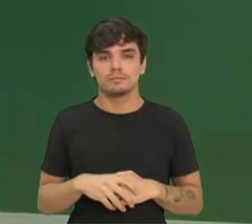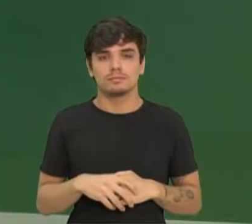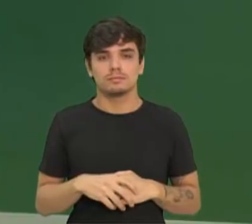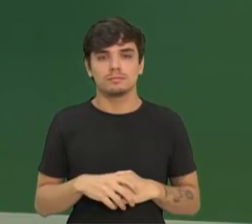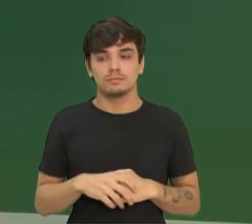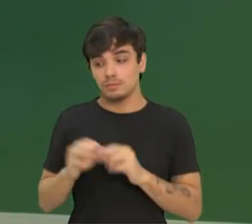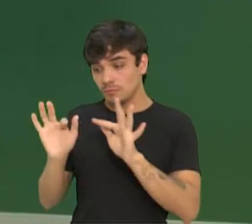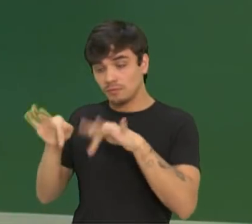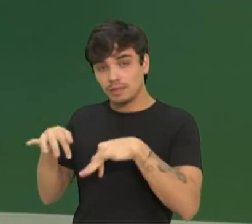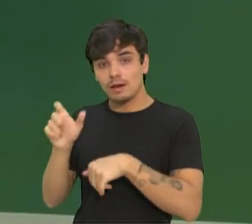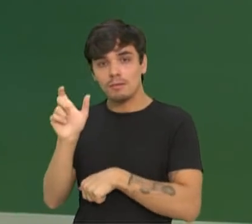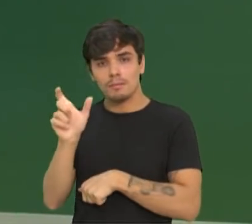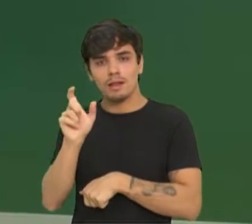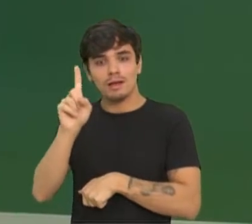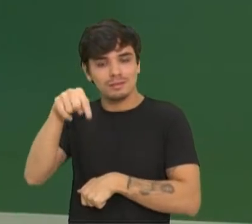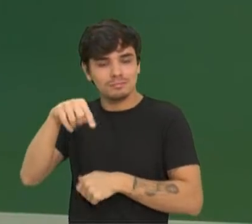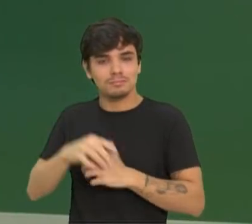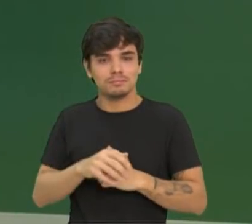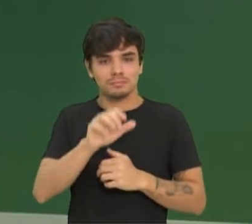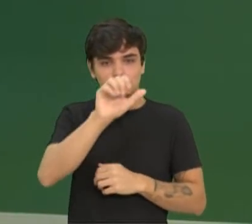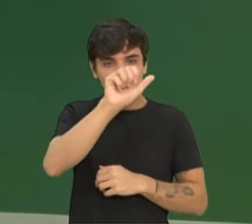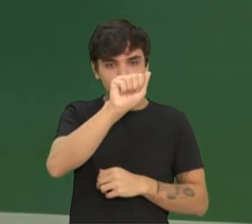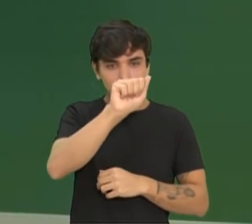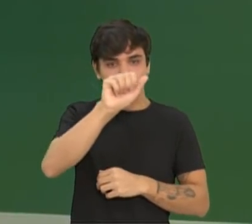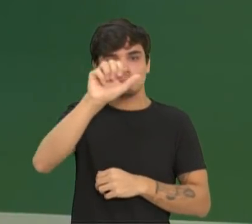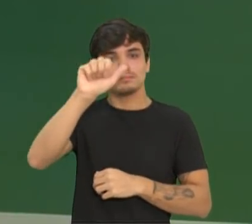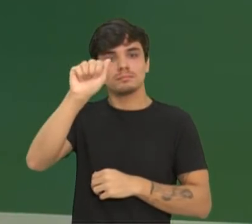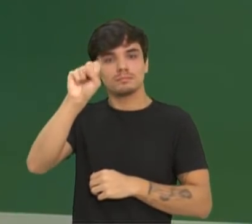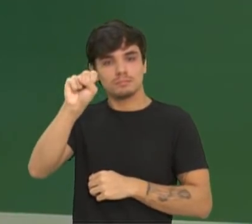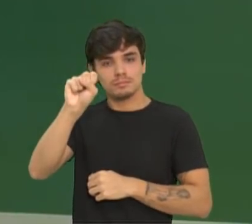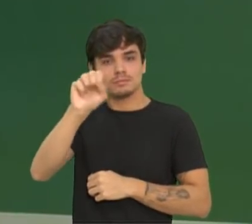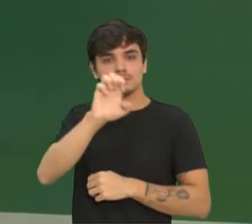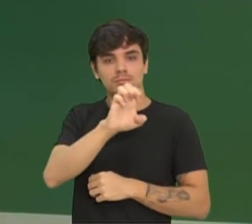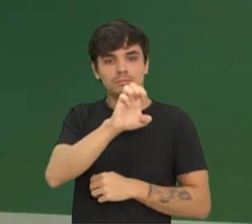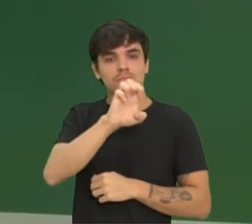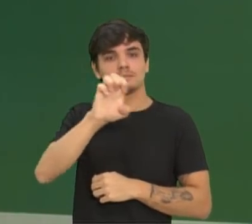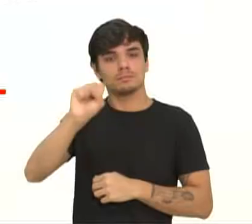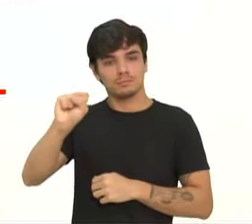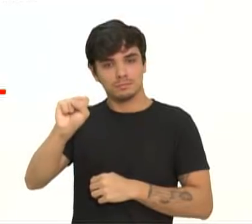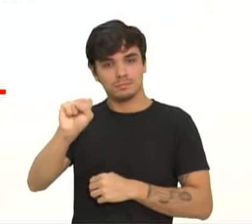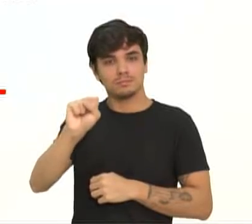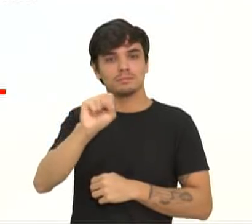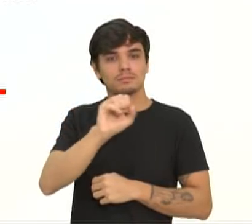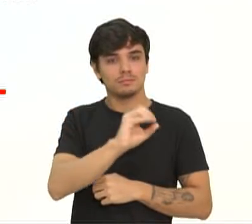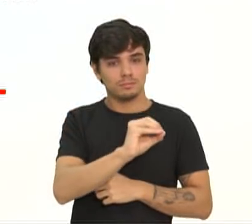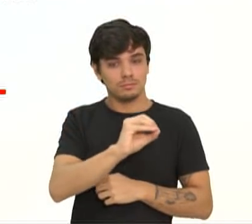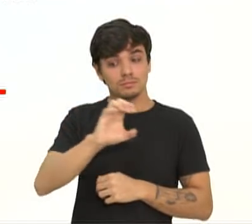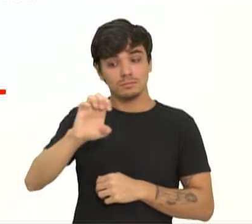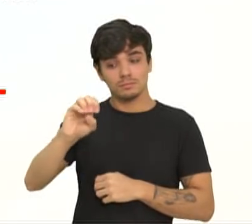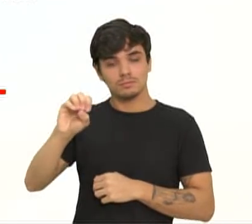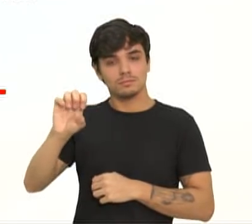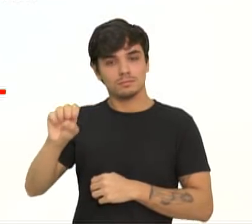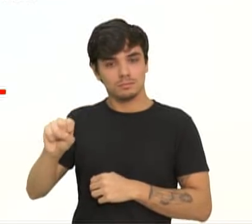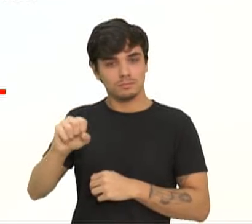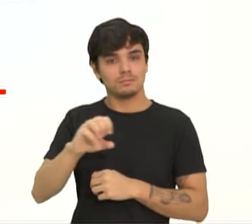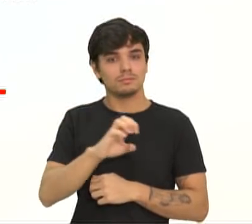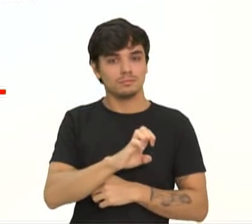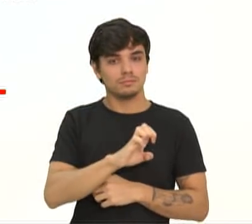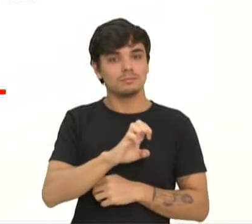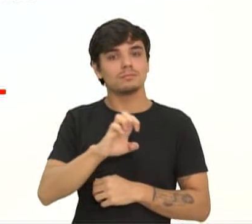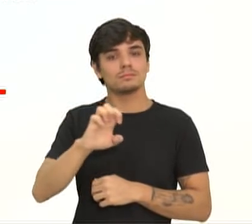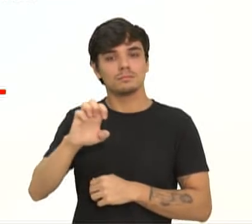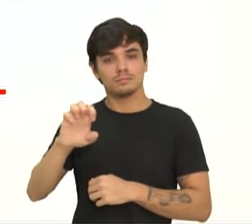As terminações são a, as, es, os,